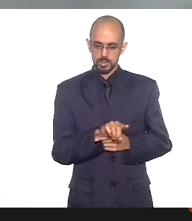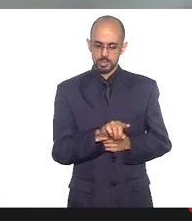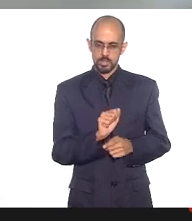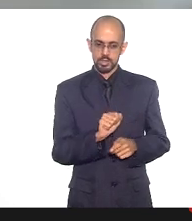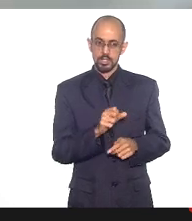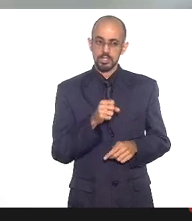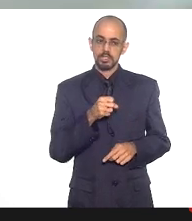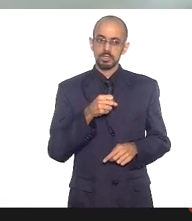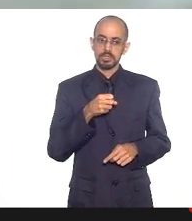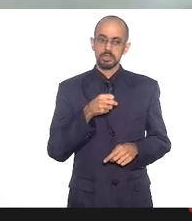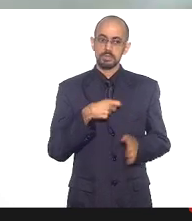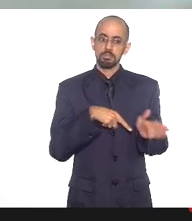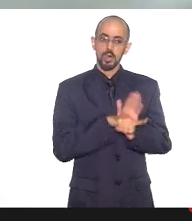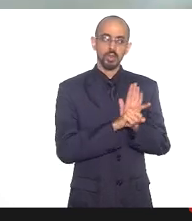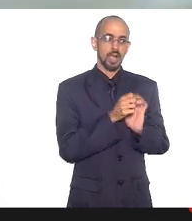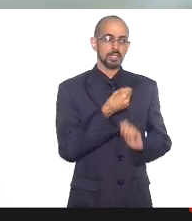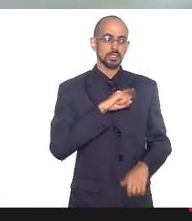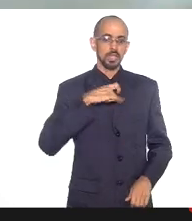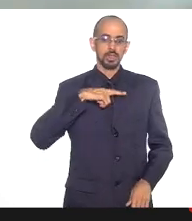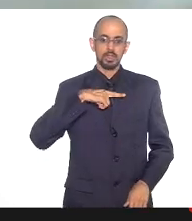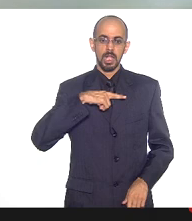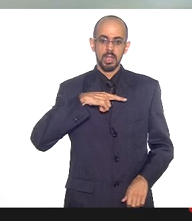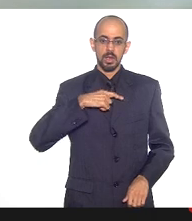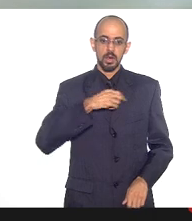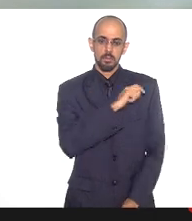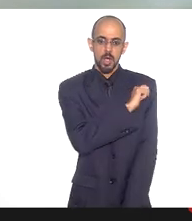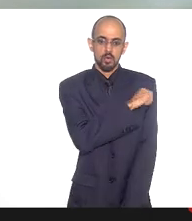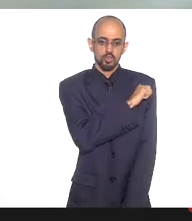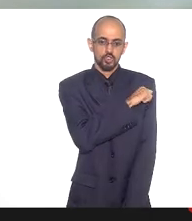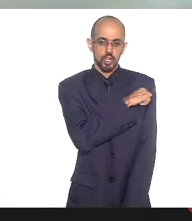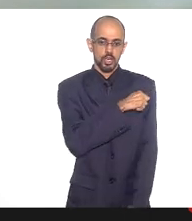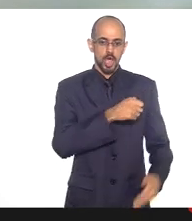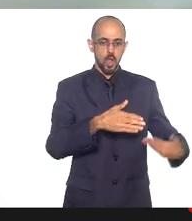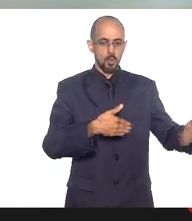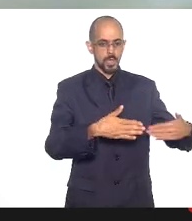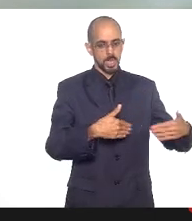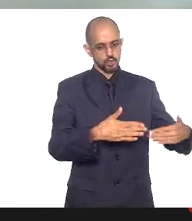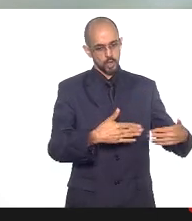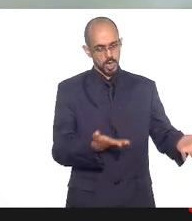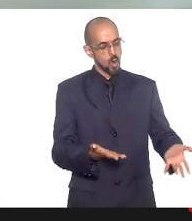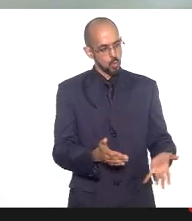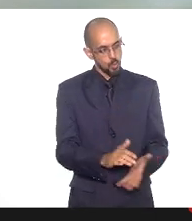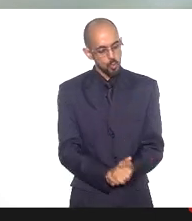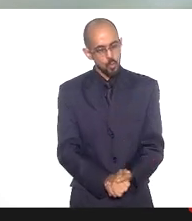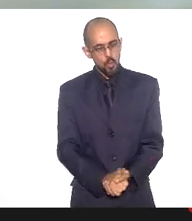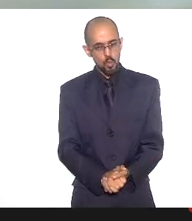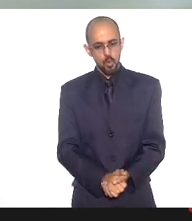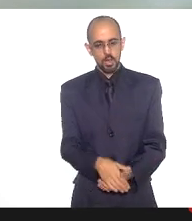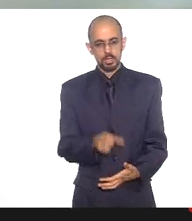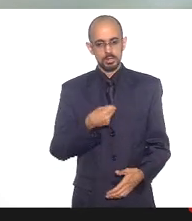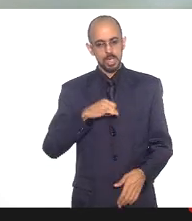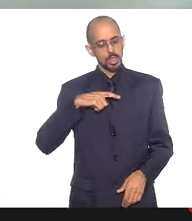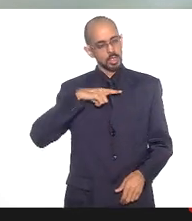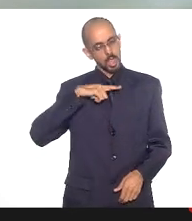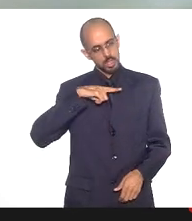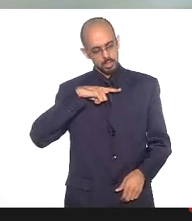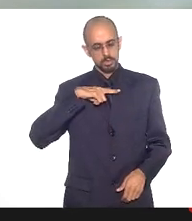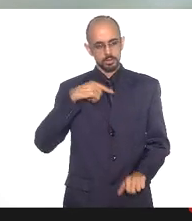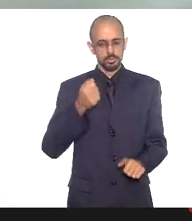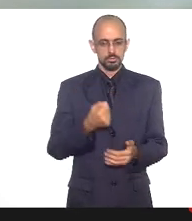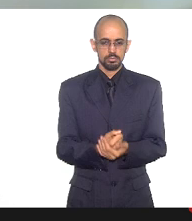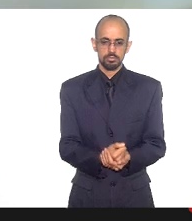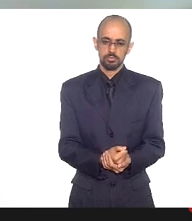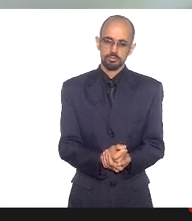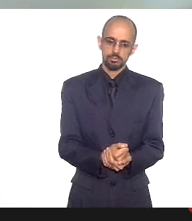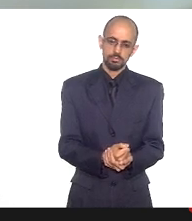se existe uma auditoria operacional, né? Se existe,